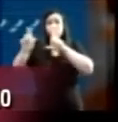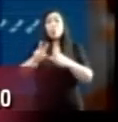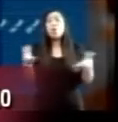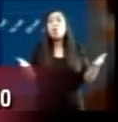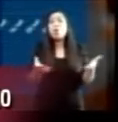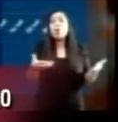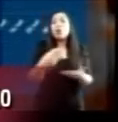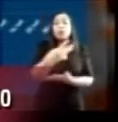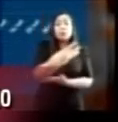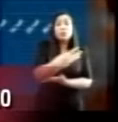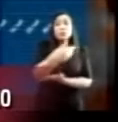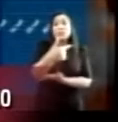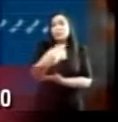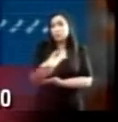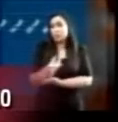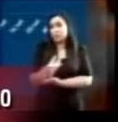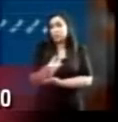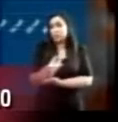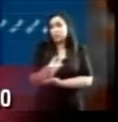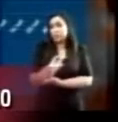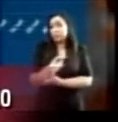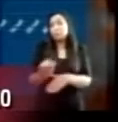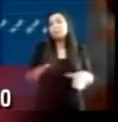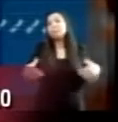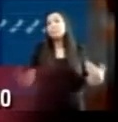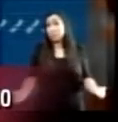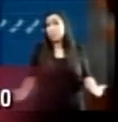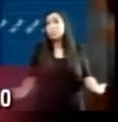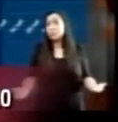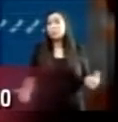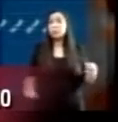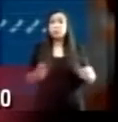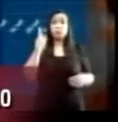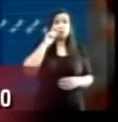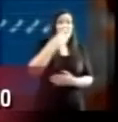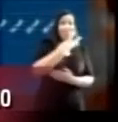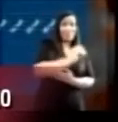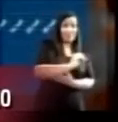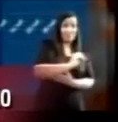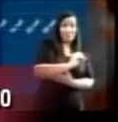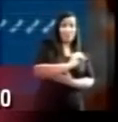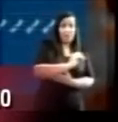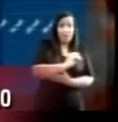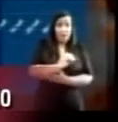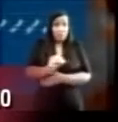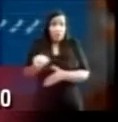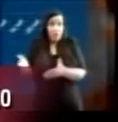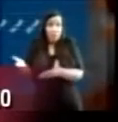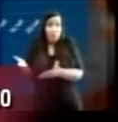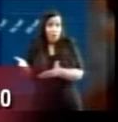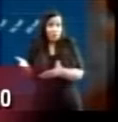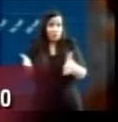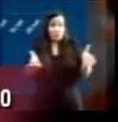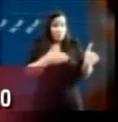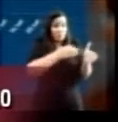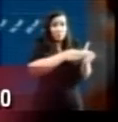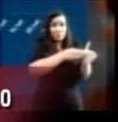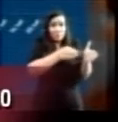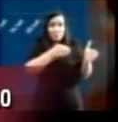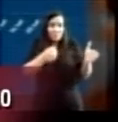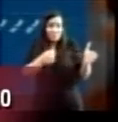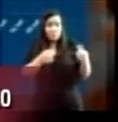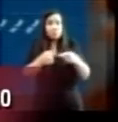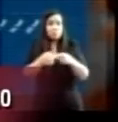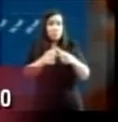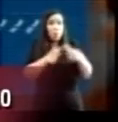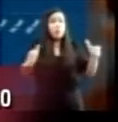nós estamos com 323. Ou seja, do dia 30 para hoje, nós tivemos um